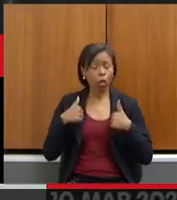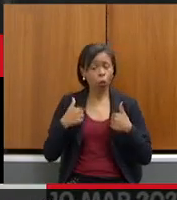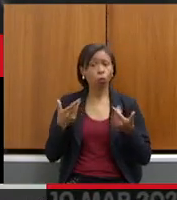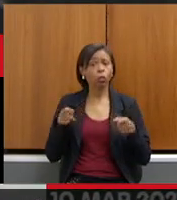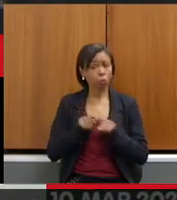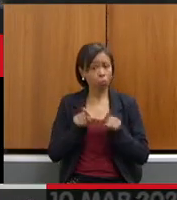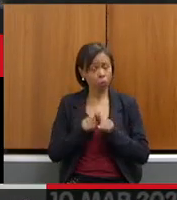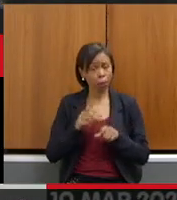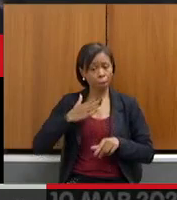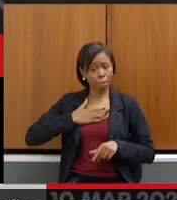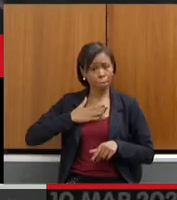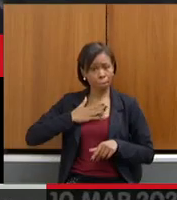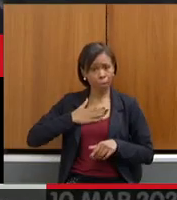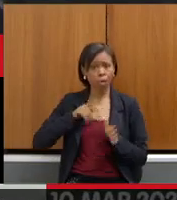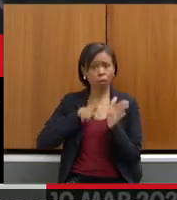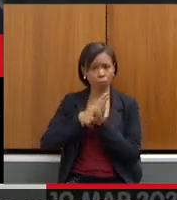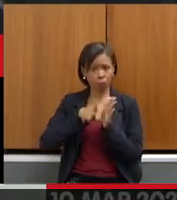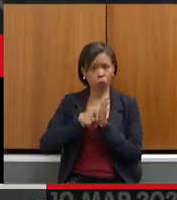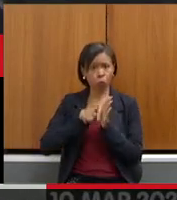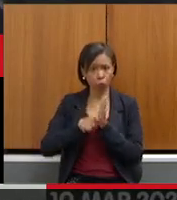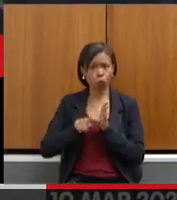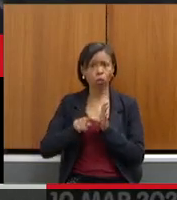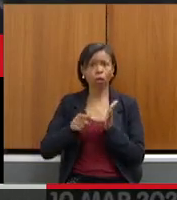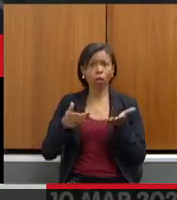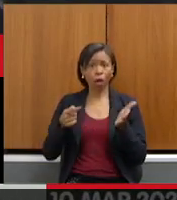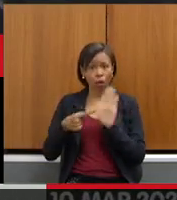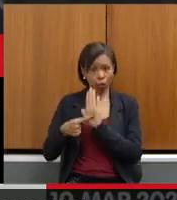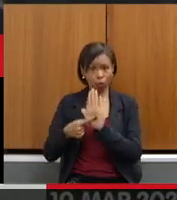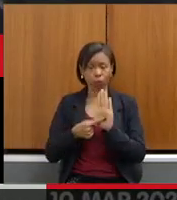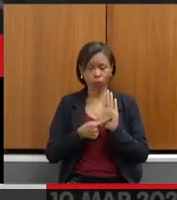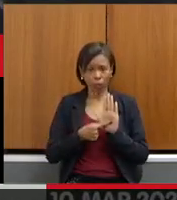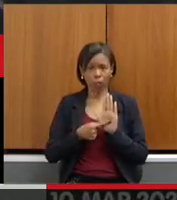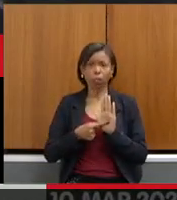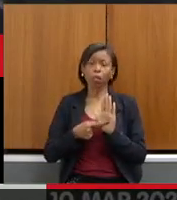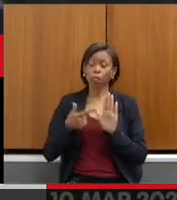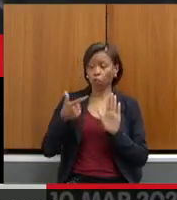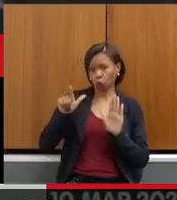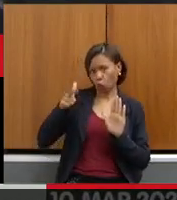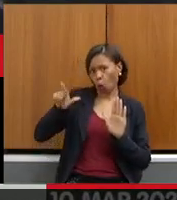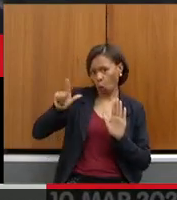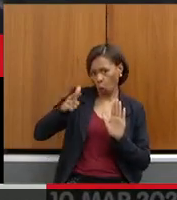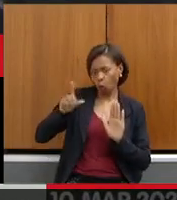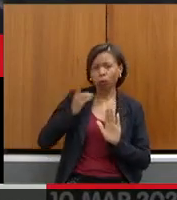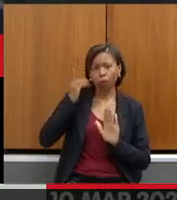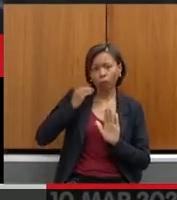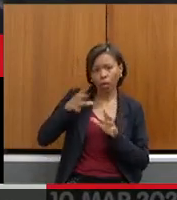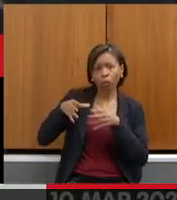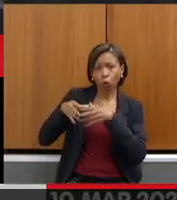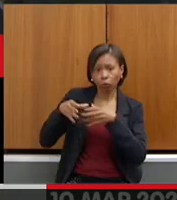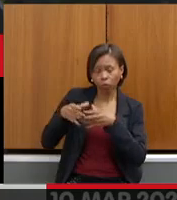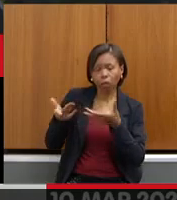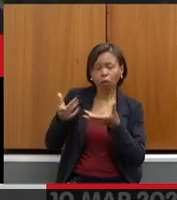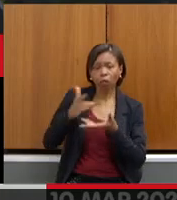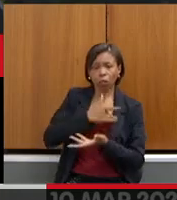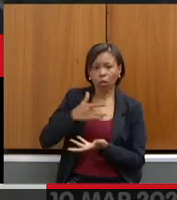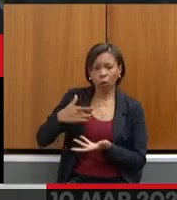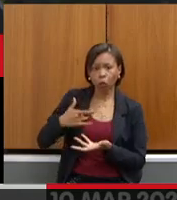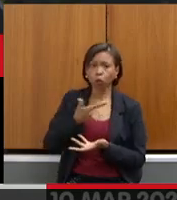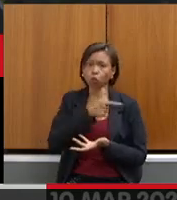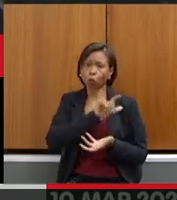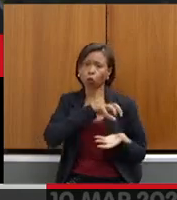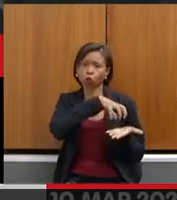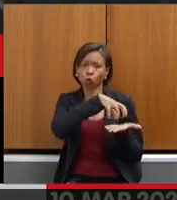pergunta as minhas e perguntas também me foram enviadas é por colegas tanto da comissão de saúde quanto por outros colegas